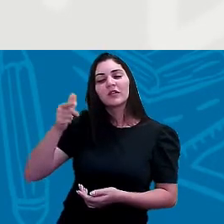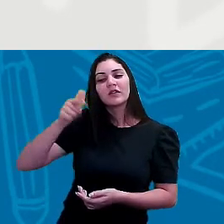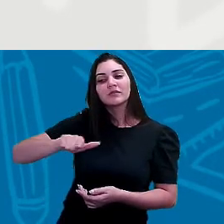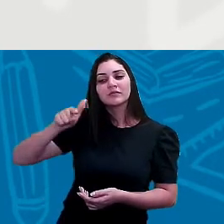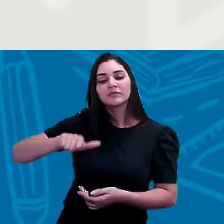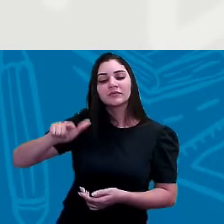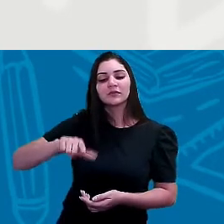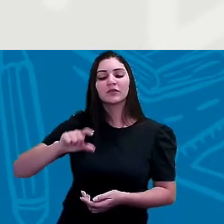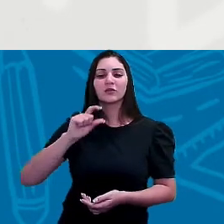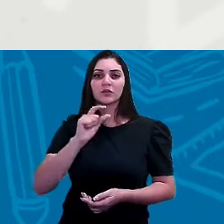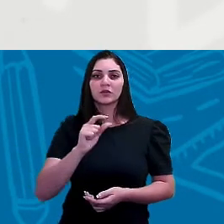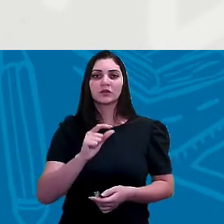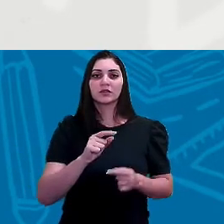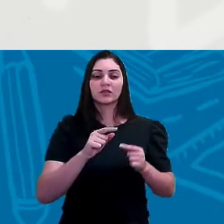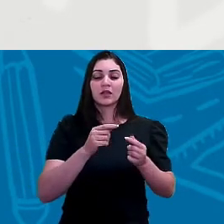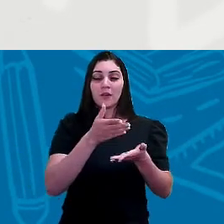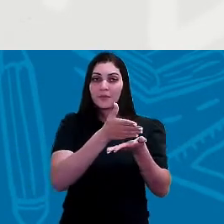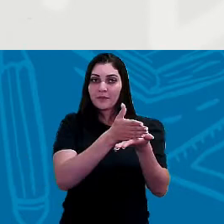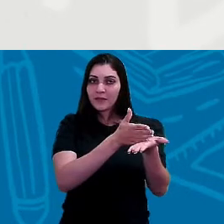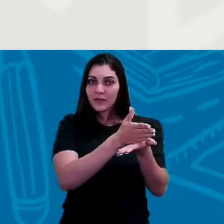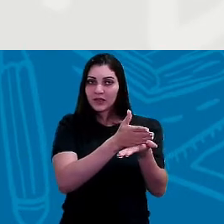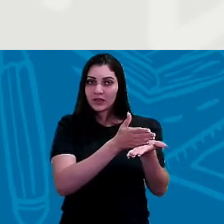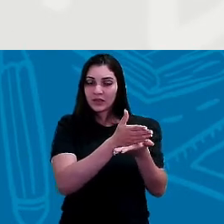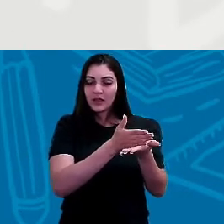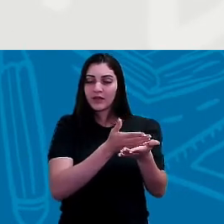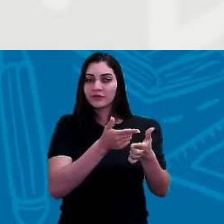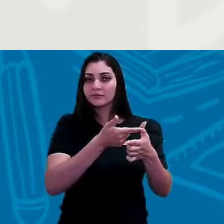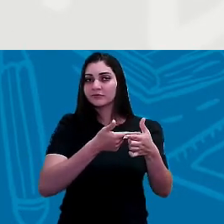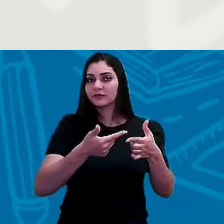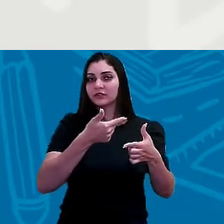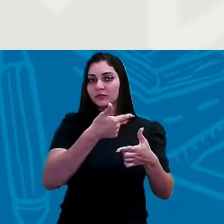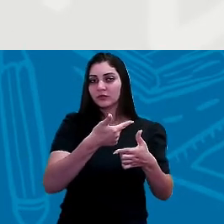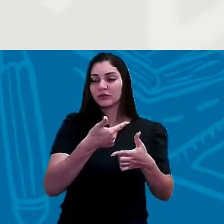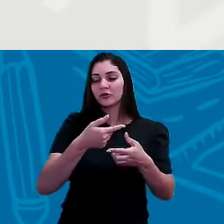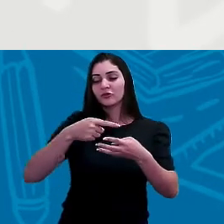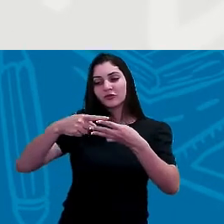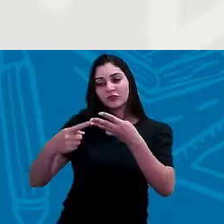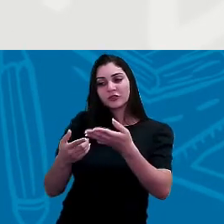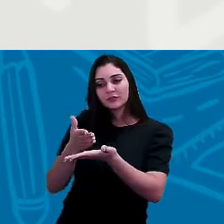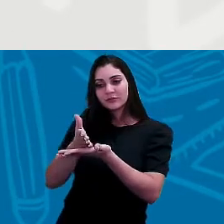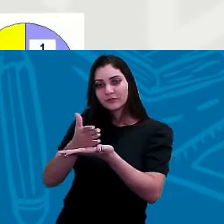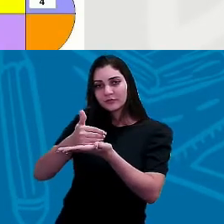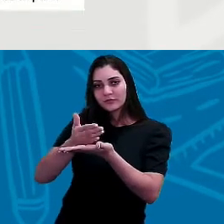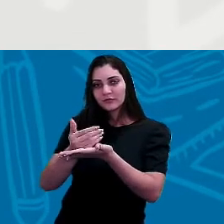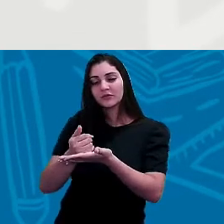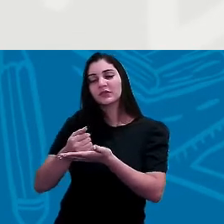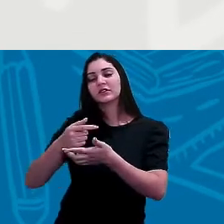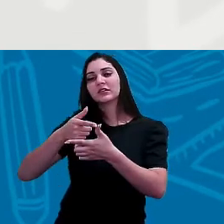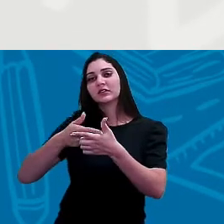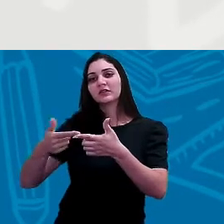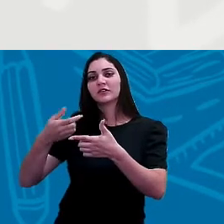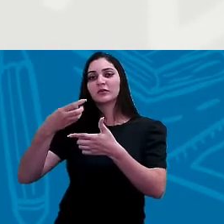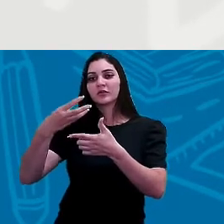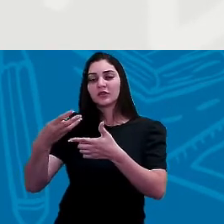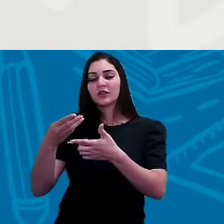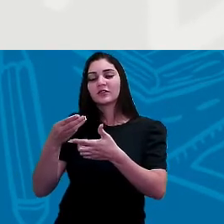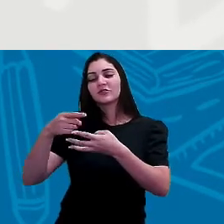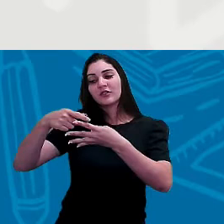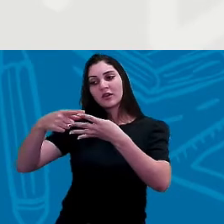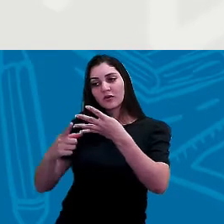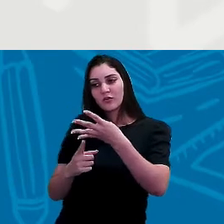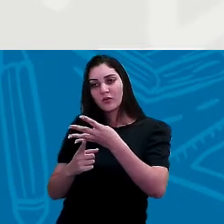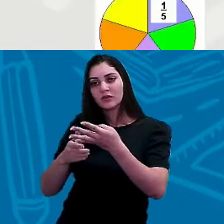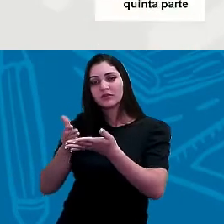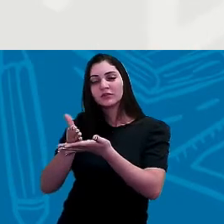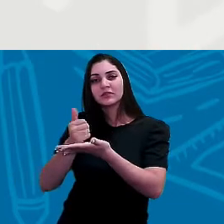pouquinho. A metade eu divido por 2, a terça parte eu divido por 3, a quarta parte eu divido